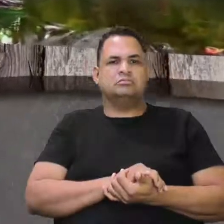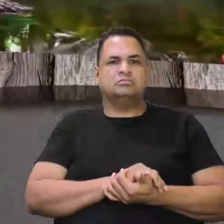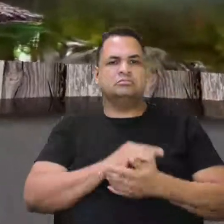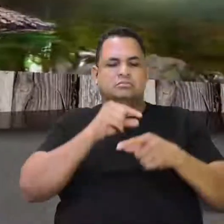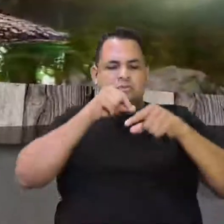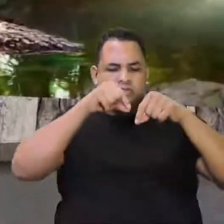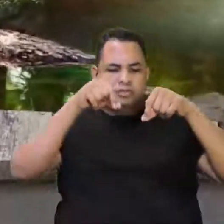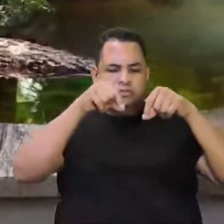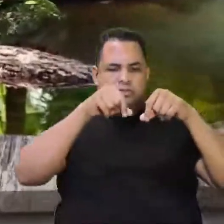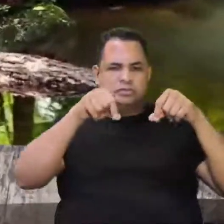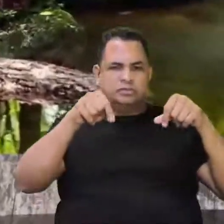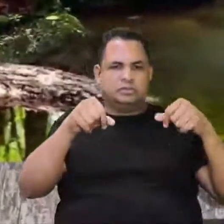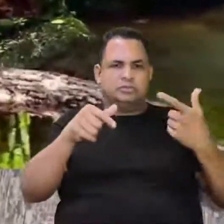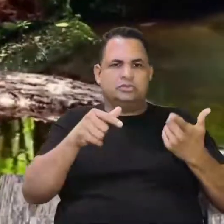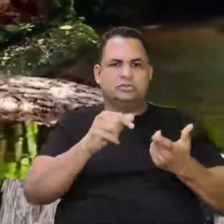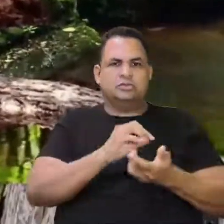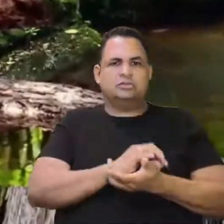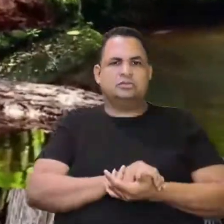sementes.